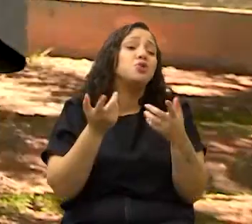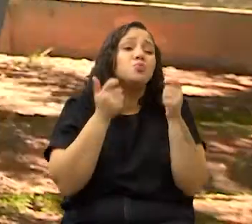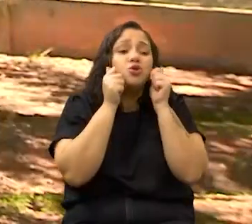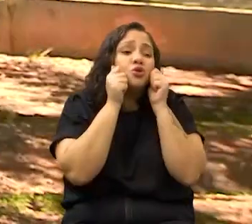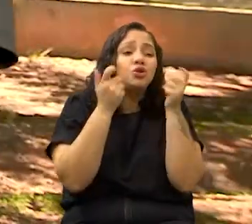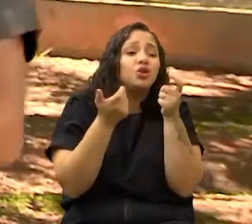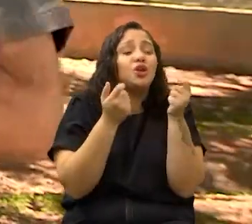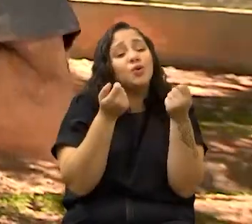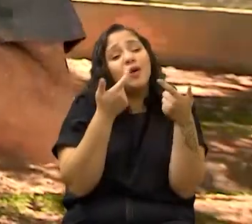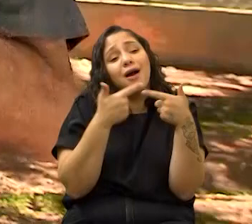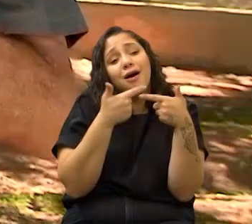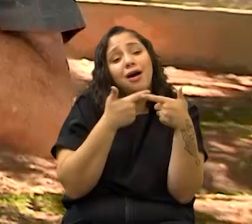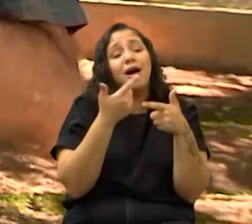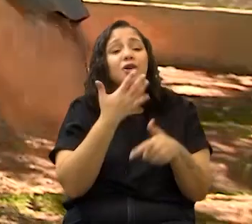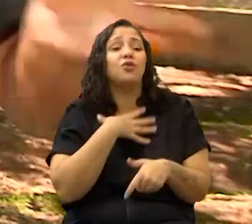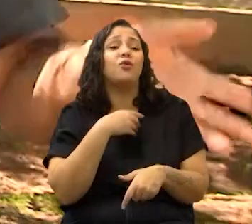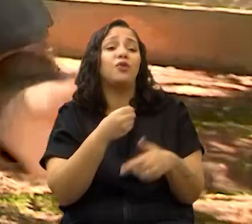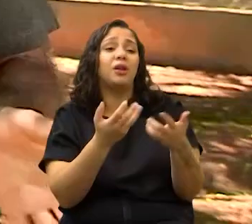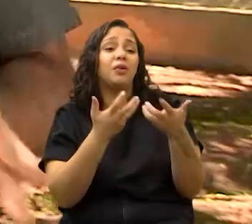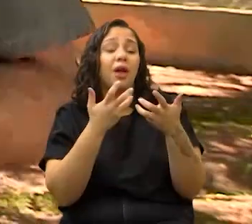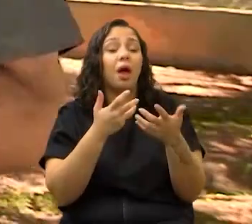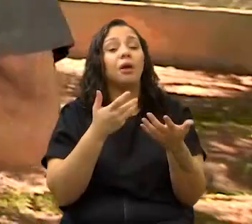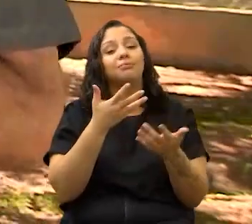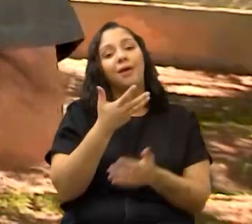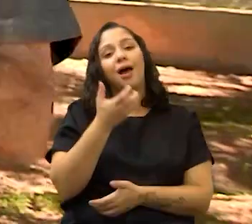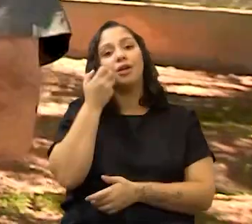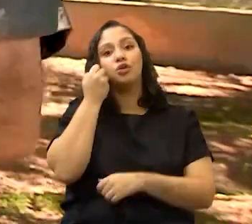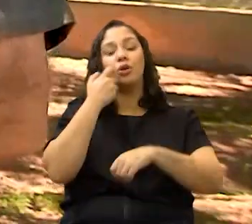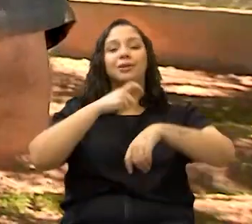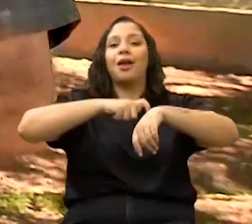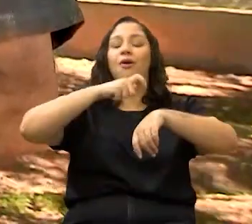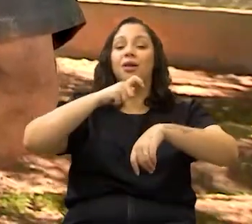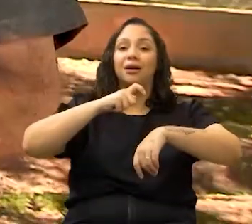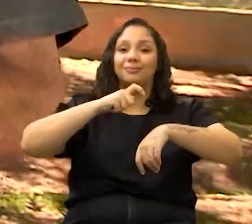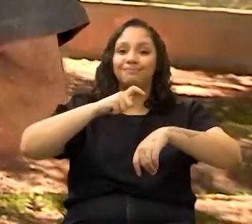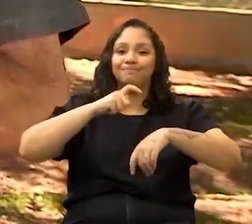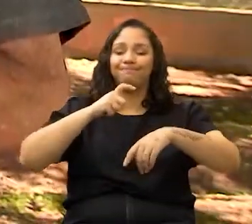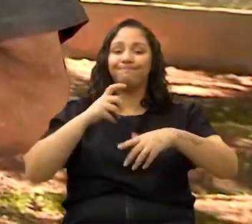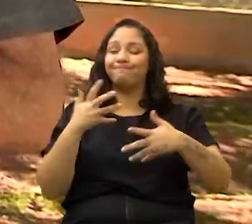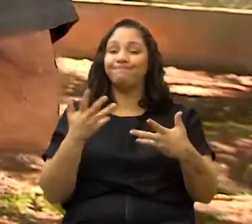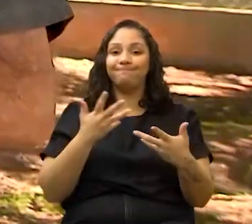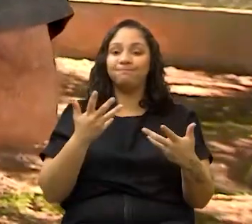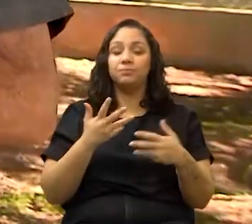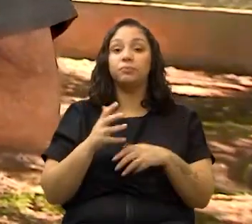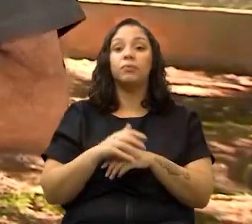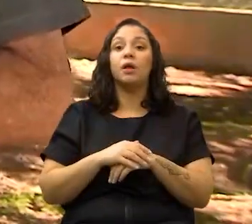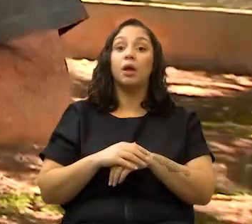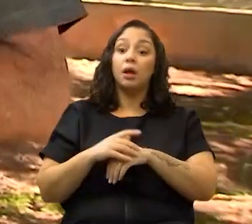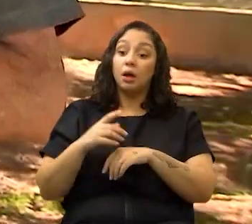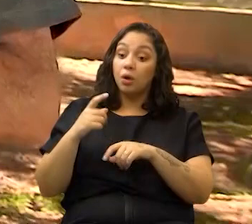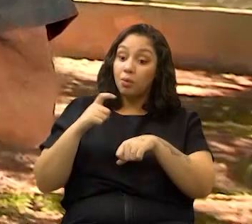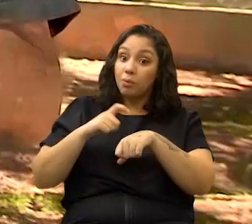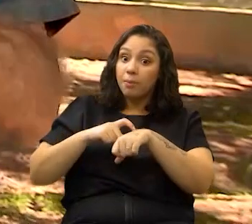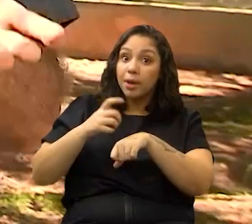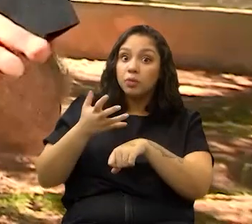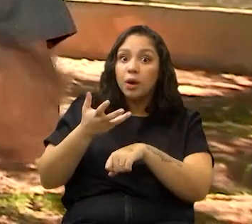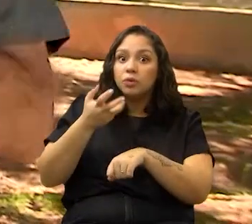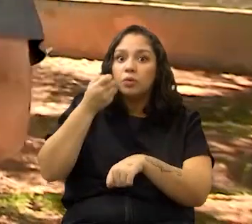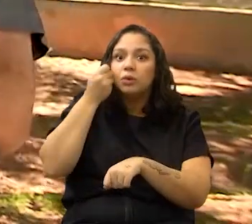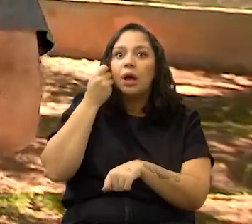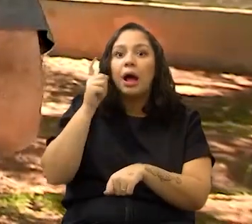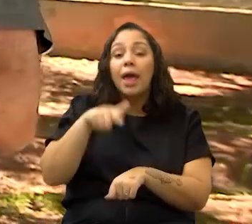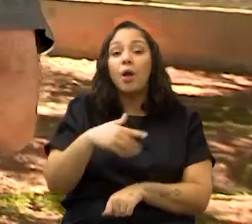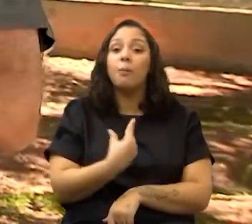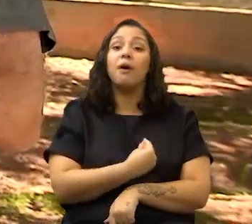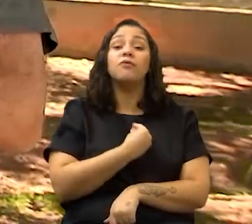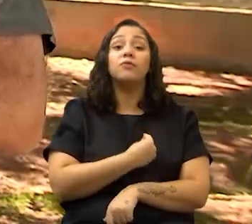bonitinho, é engraçadinho, o filho quer e acaba adotando por impulso. Na realidade, quando você vai adotar um animal, você